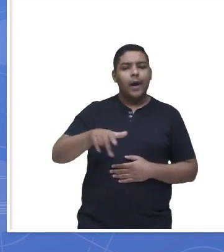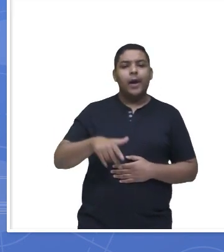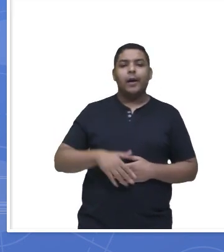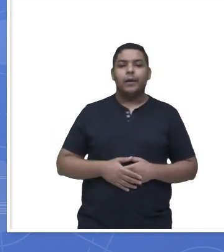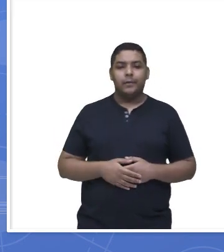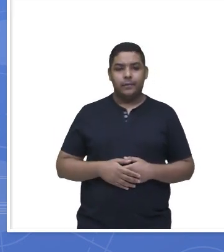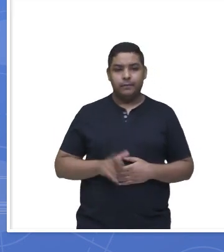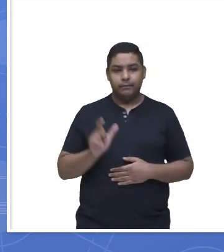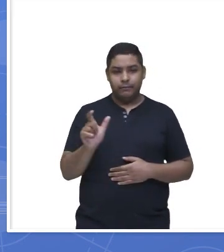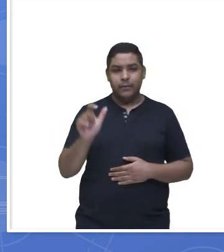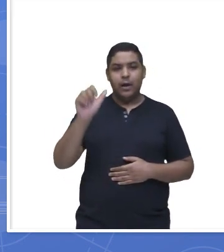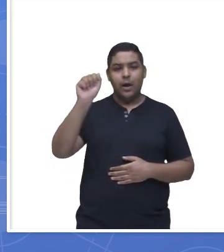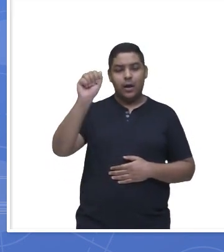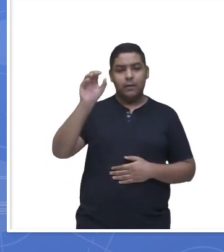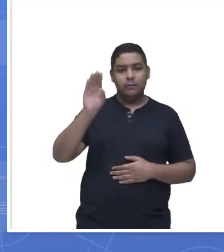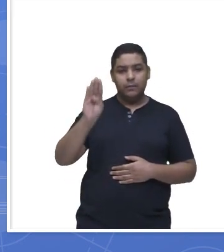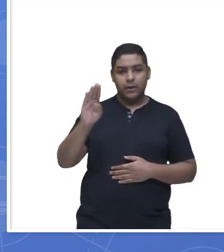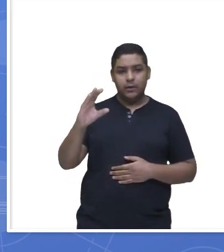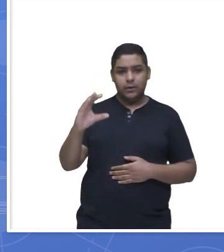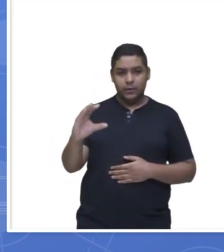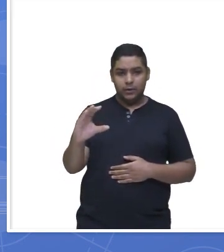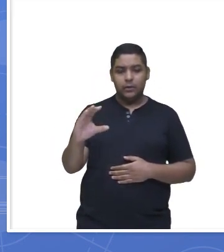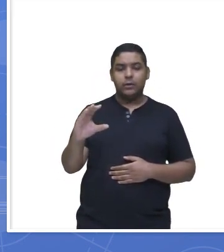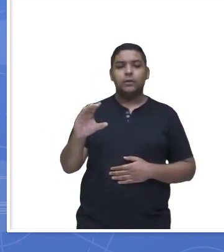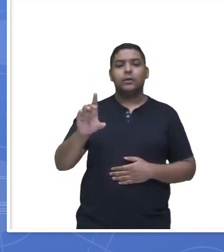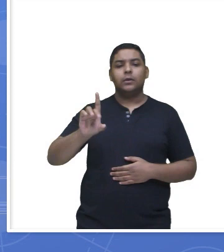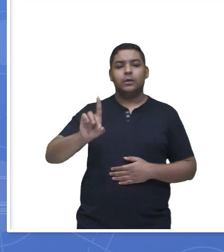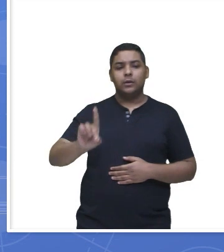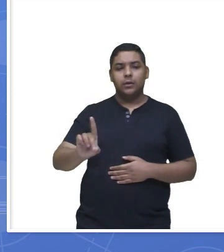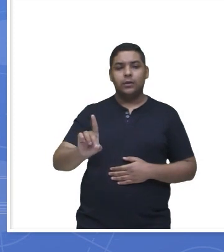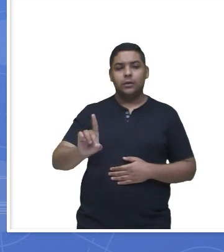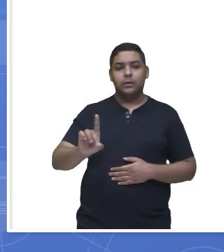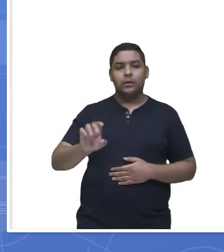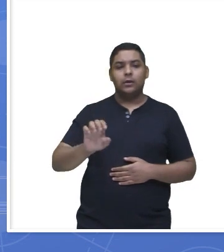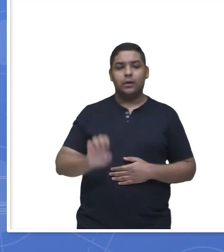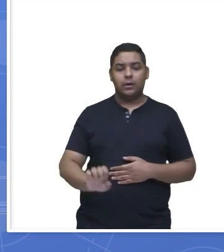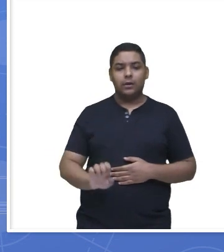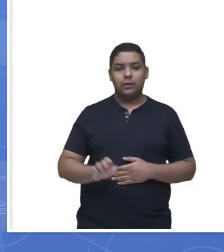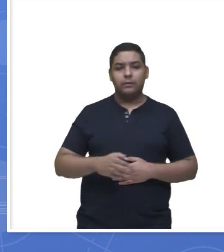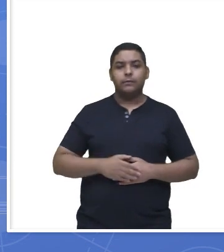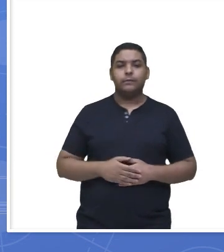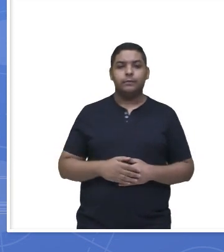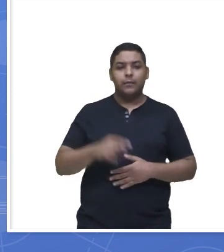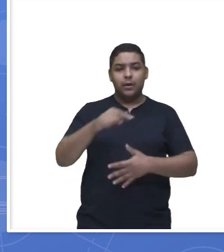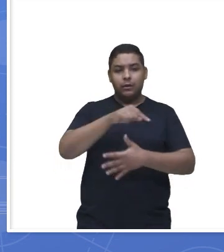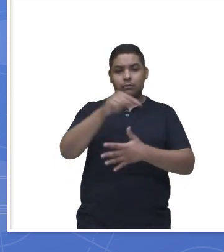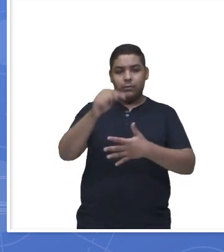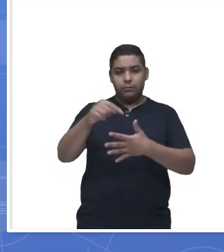la burocracia. Temos a letra C. La gente de la periferia pide